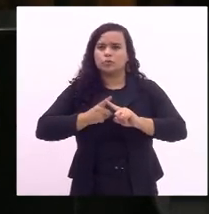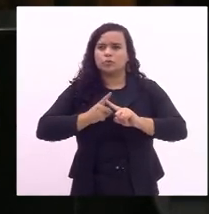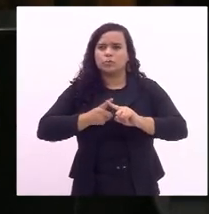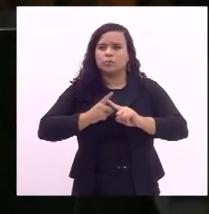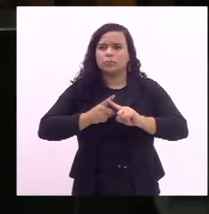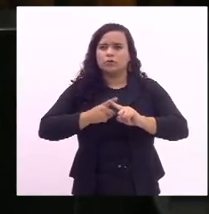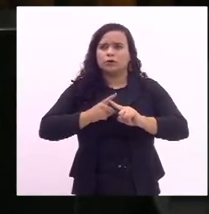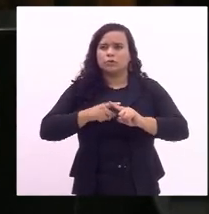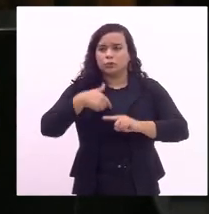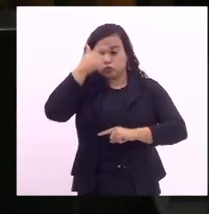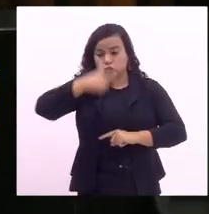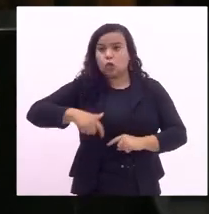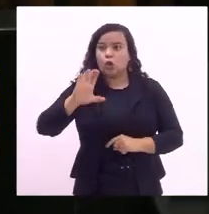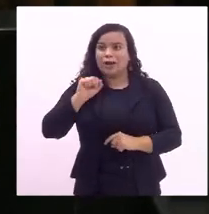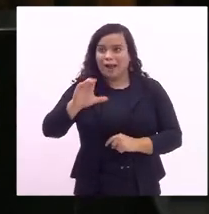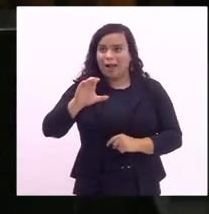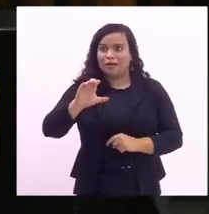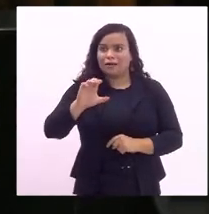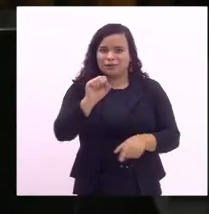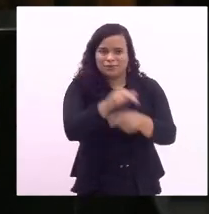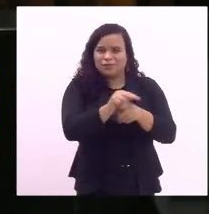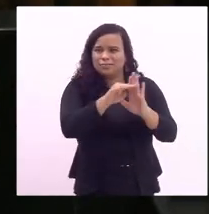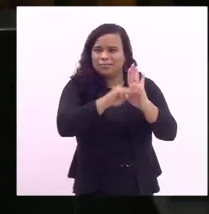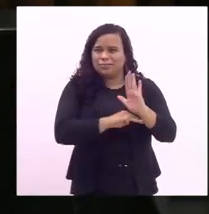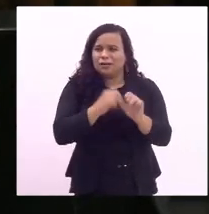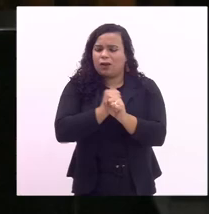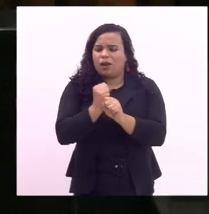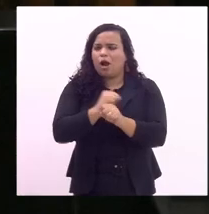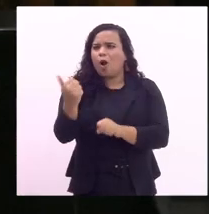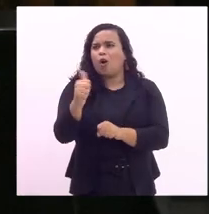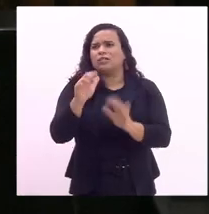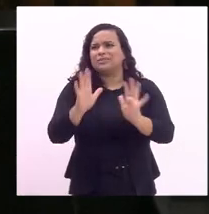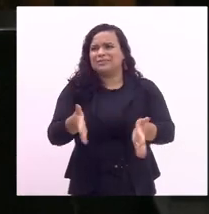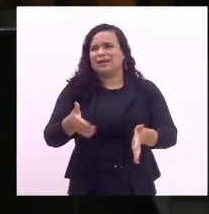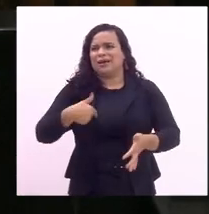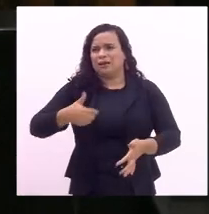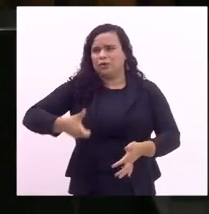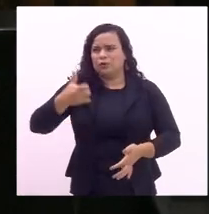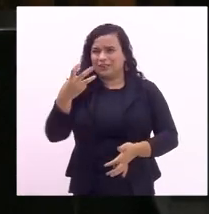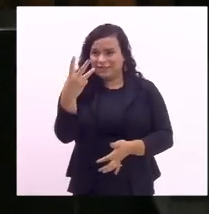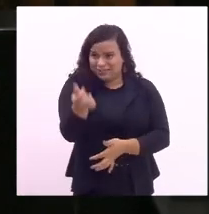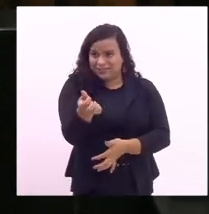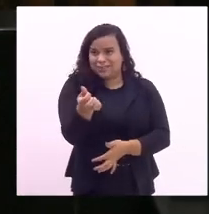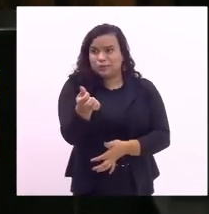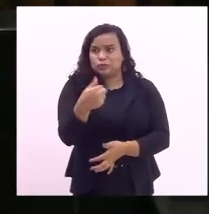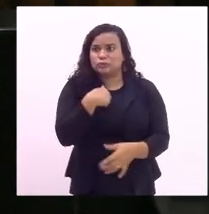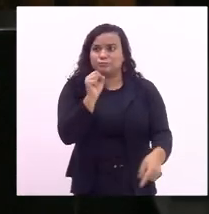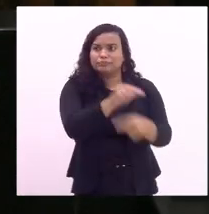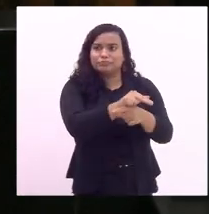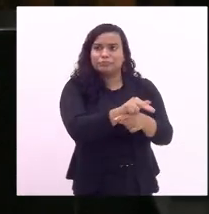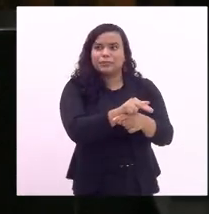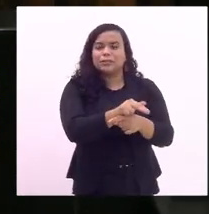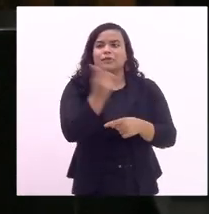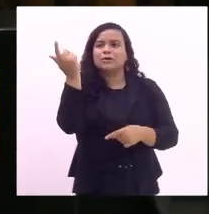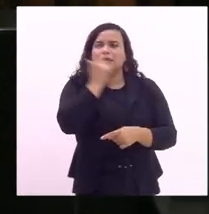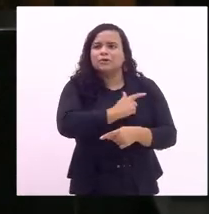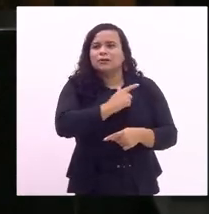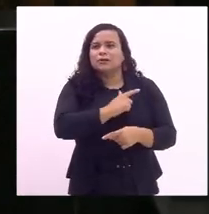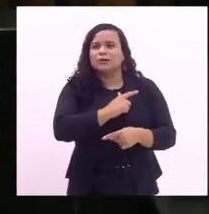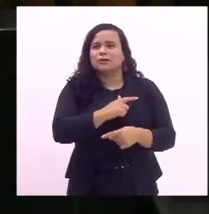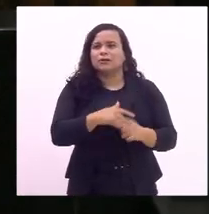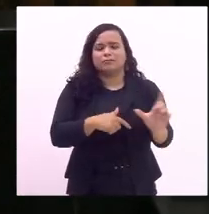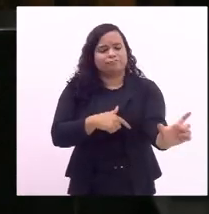ser CAC há 11 anos. Eu tenho 36 anos, tirei